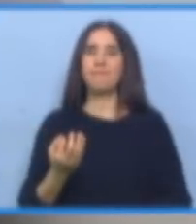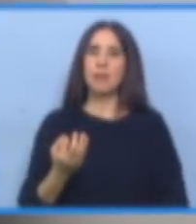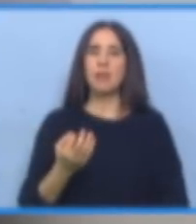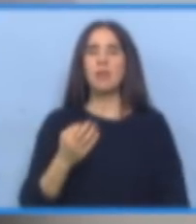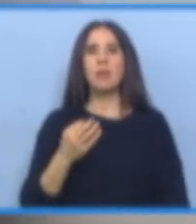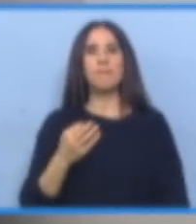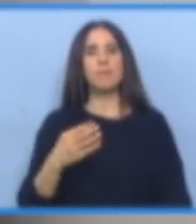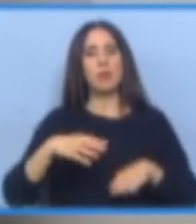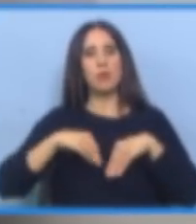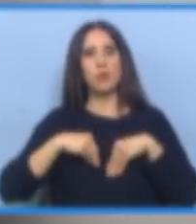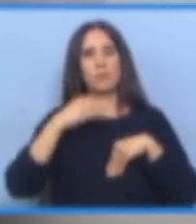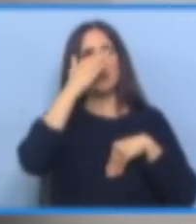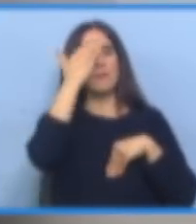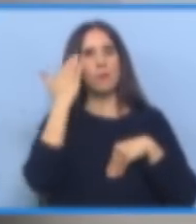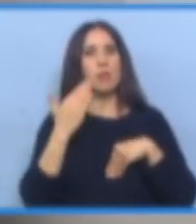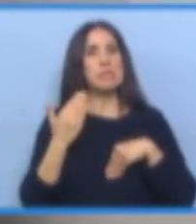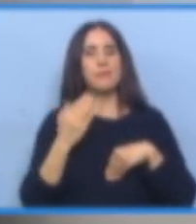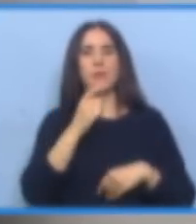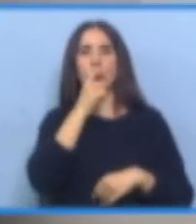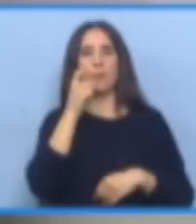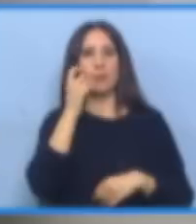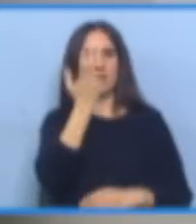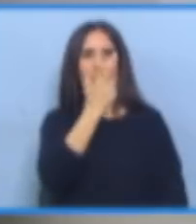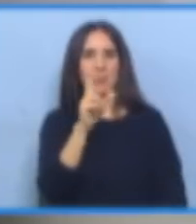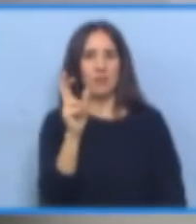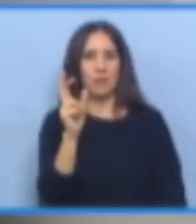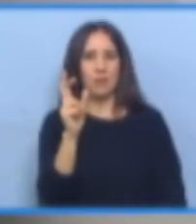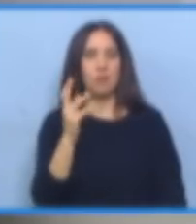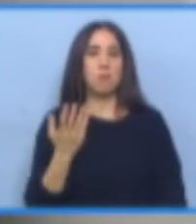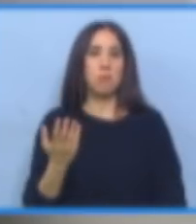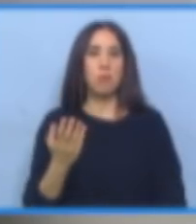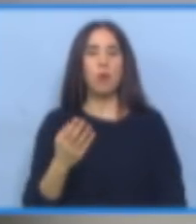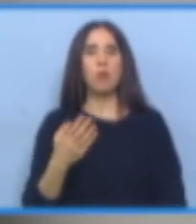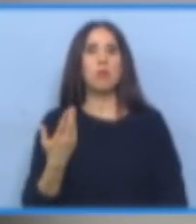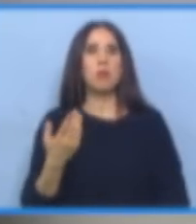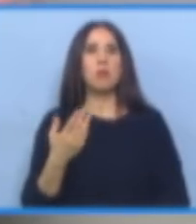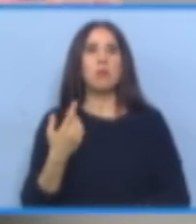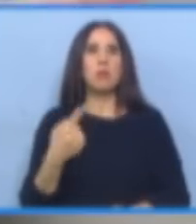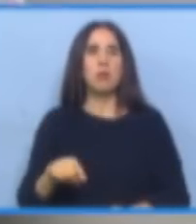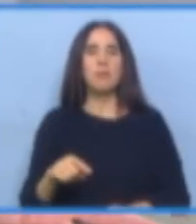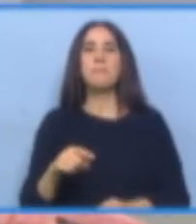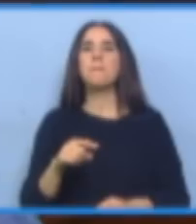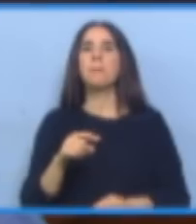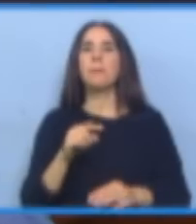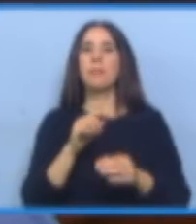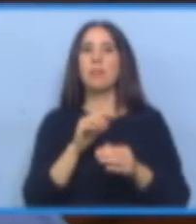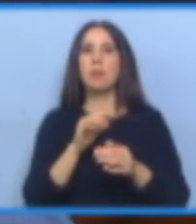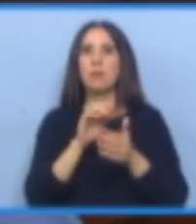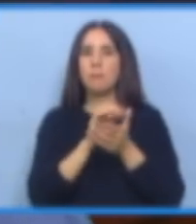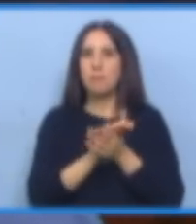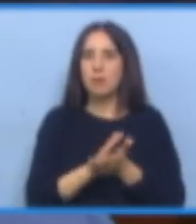dificuldade em assumir compromissos definitivos, sejam no matrimónio, seja na vida